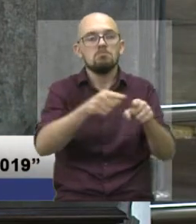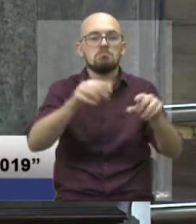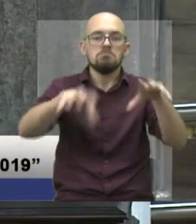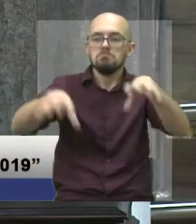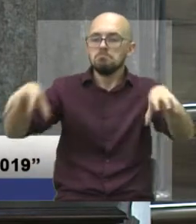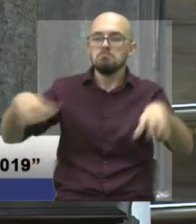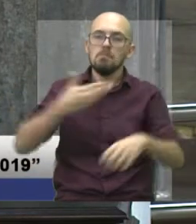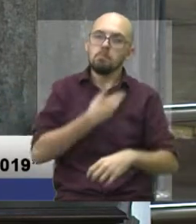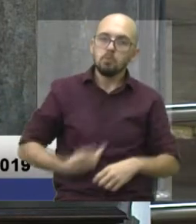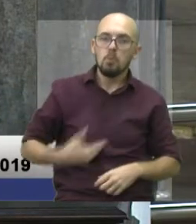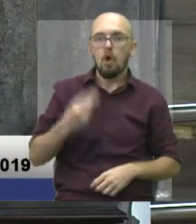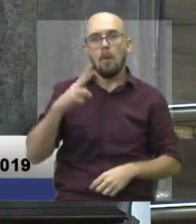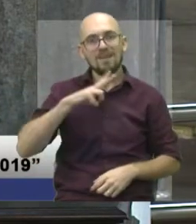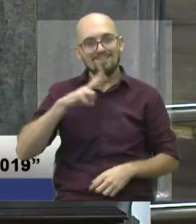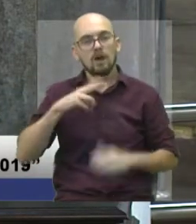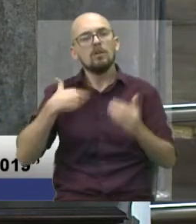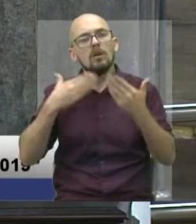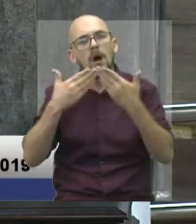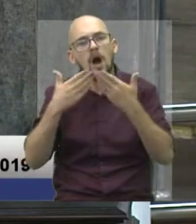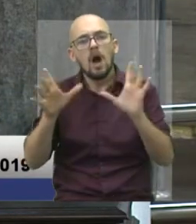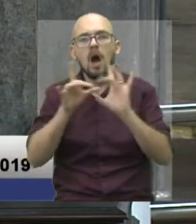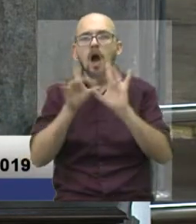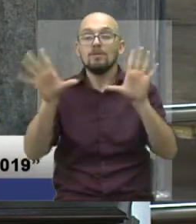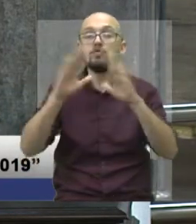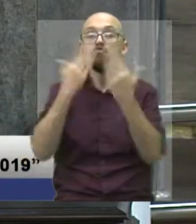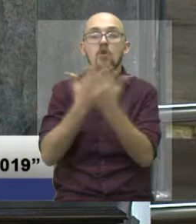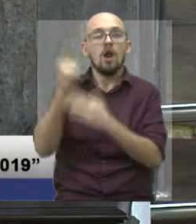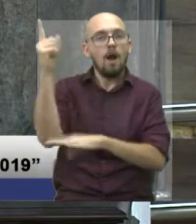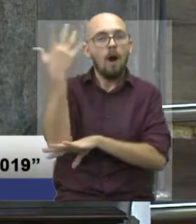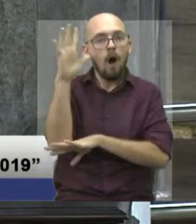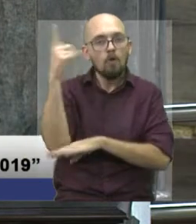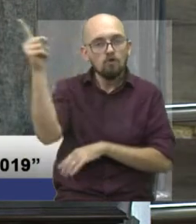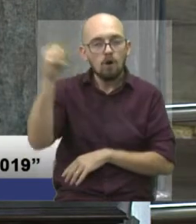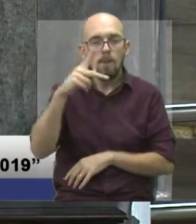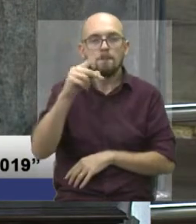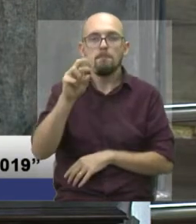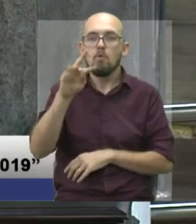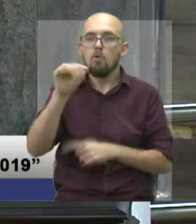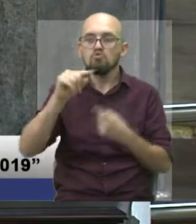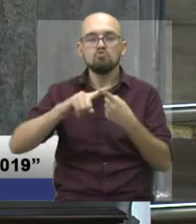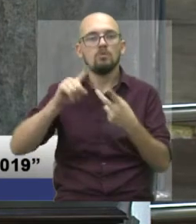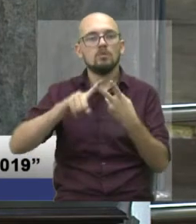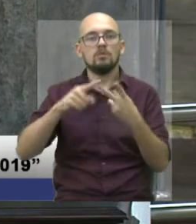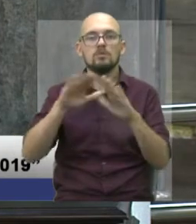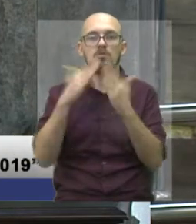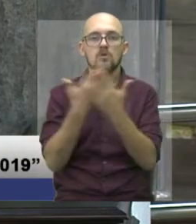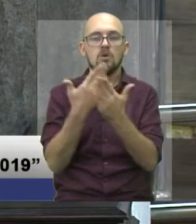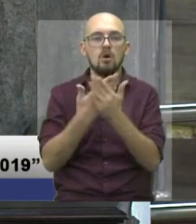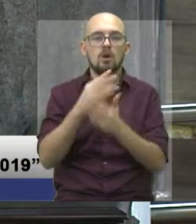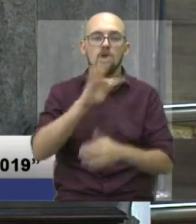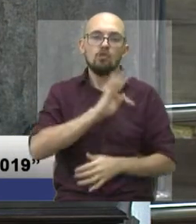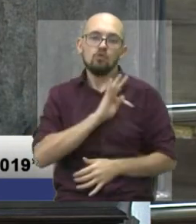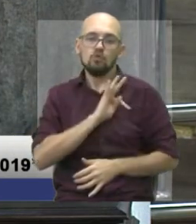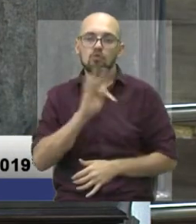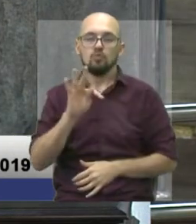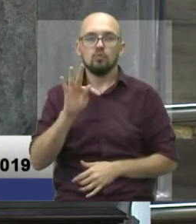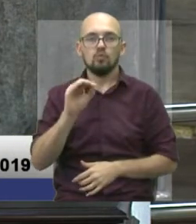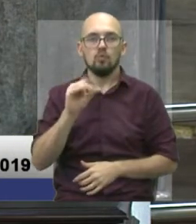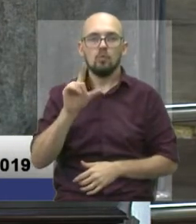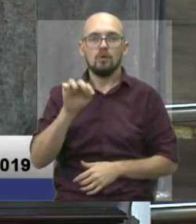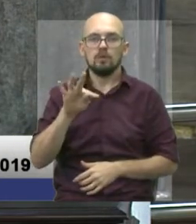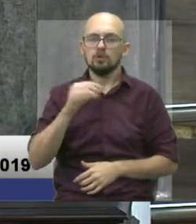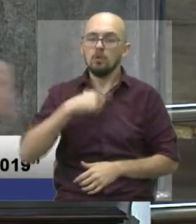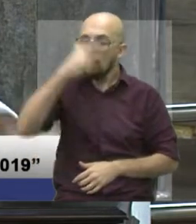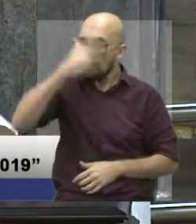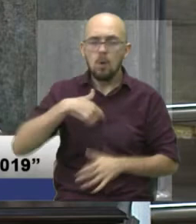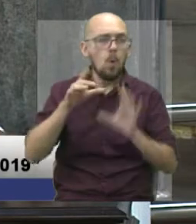Então eu gostaria de colocar à disposição a Escola Porto Alvorada, o Colégio Porto Alvorada, a Escola Dr. Tolentino Miraglia, me coloco à